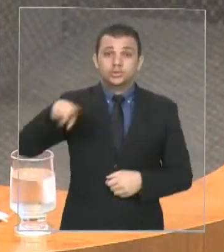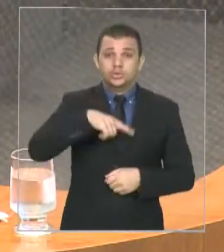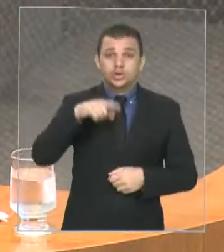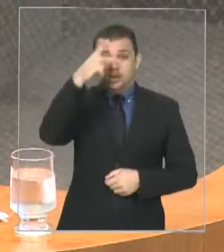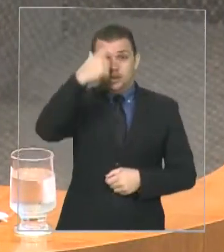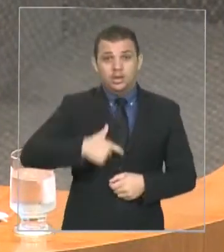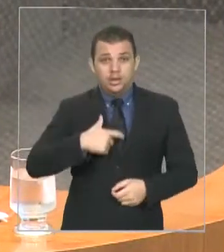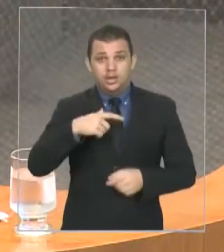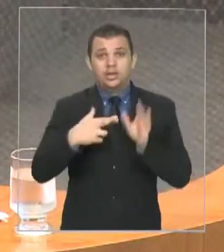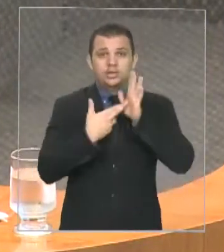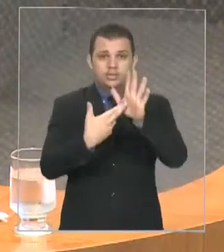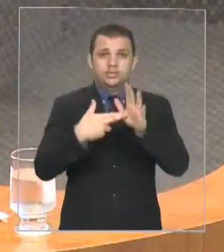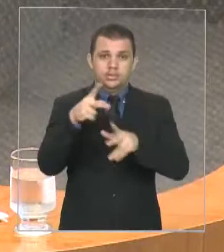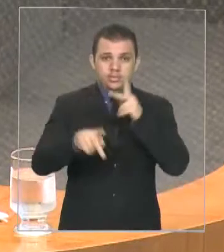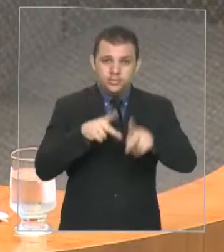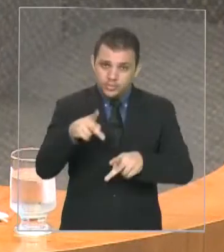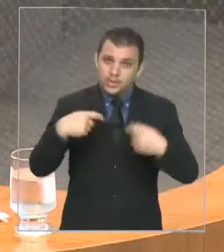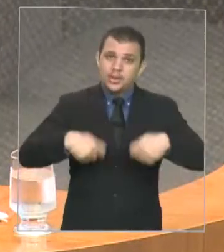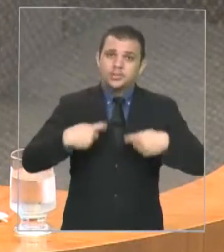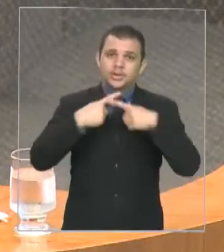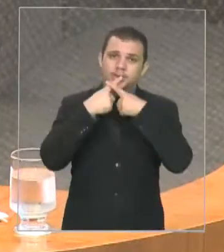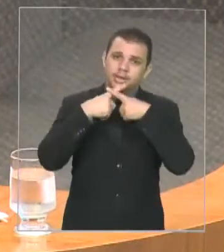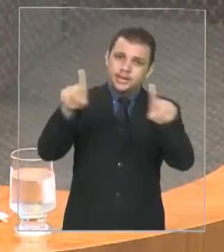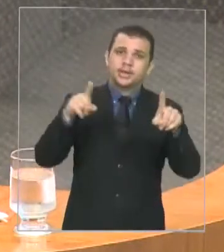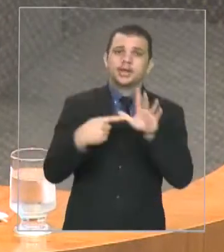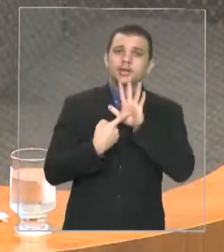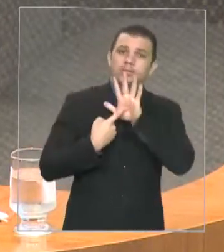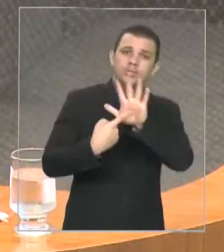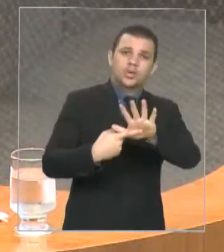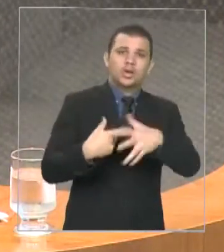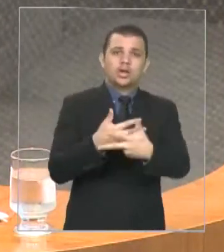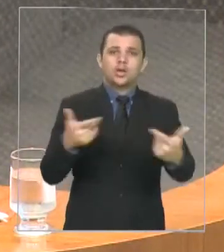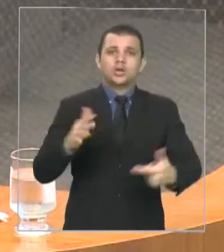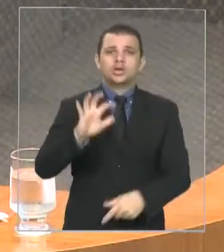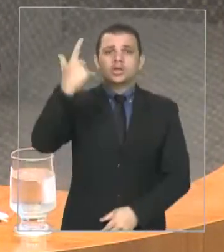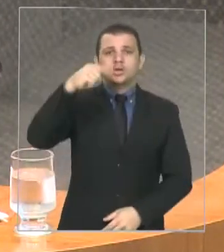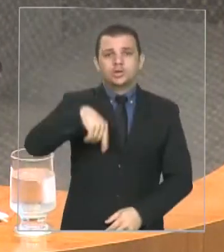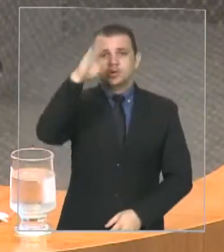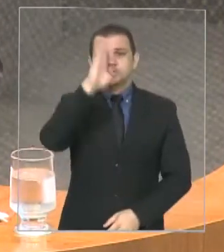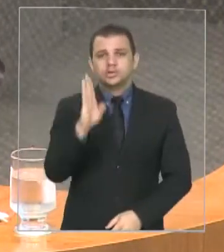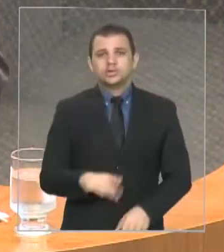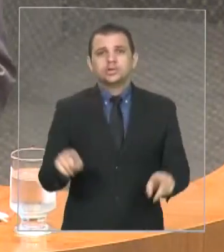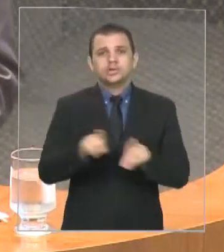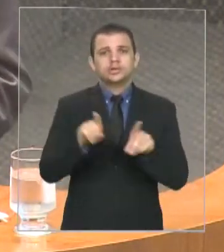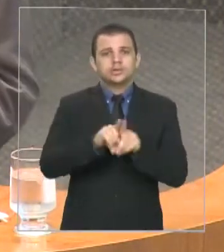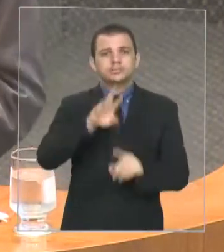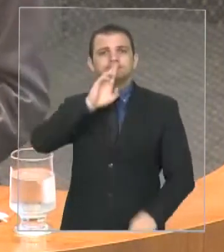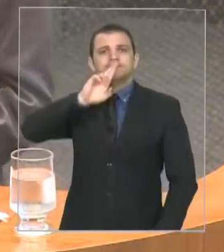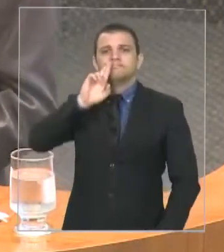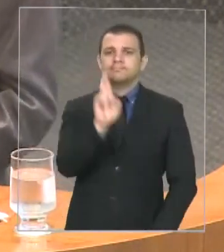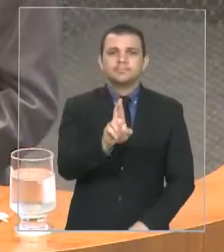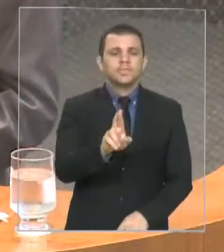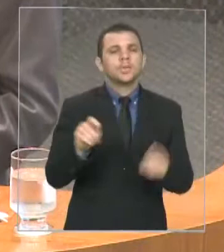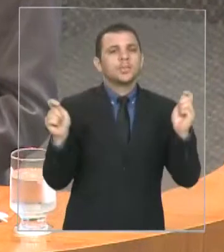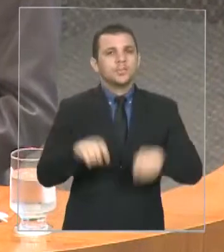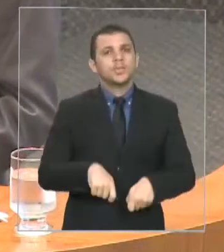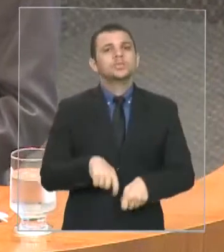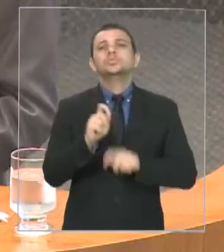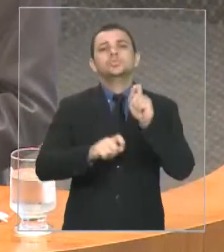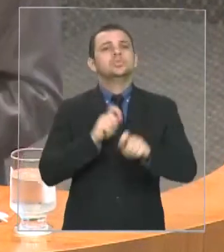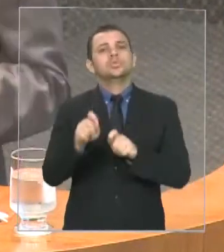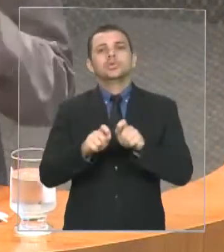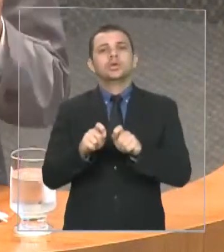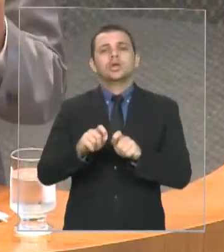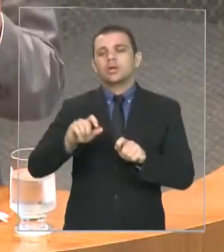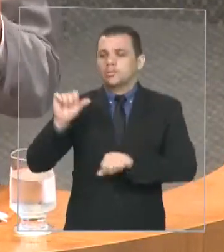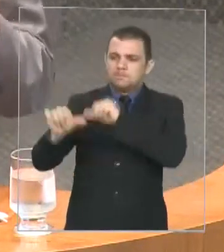povo, denunciar o que está acontecendo no nosso país e reagir fortemente para reverter esse